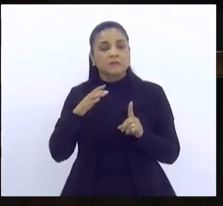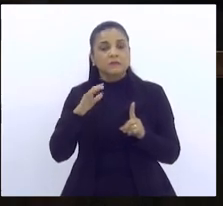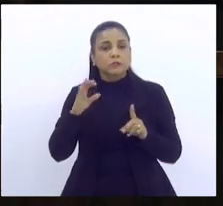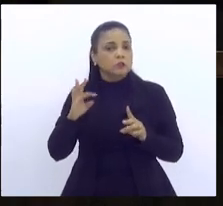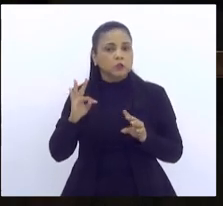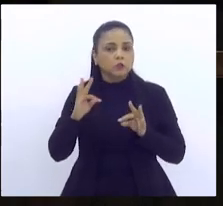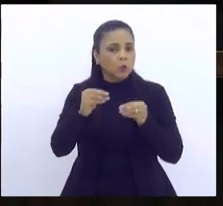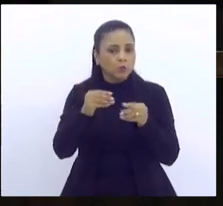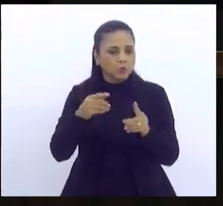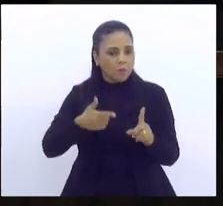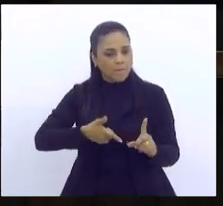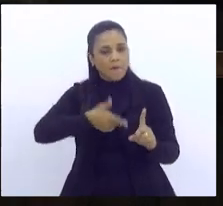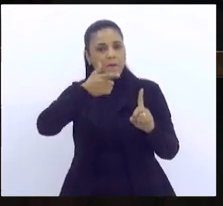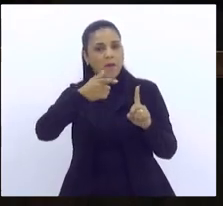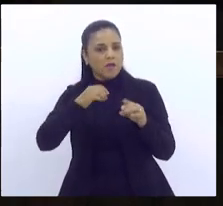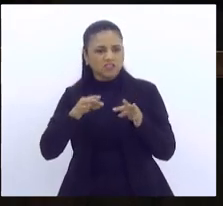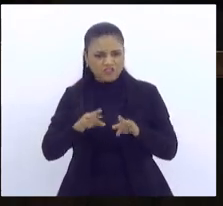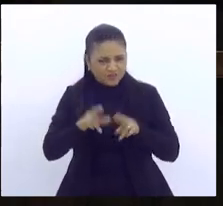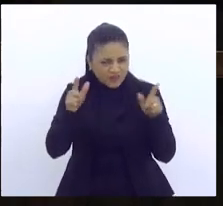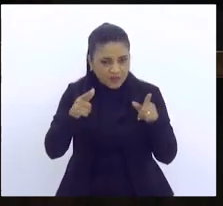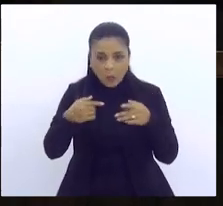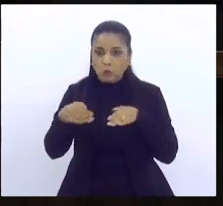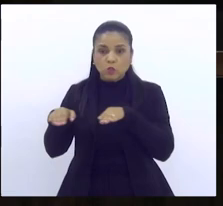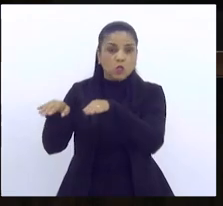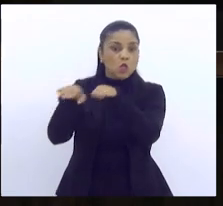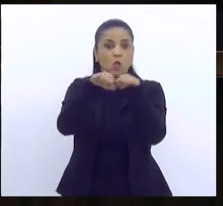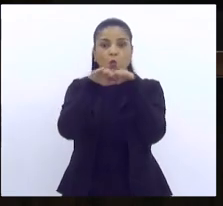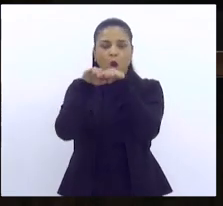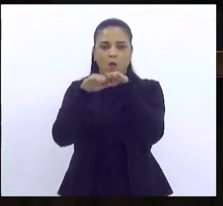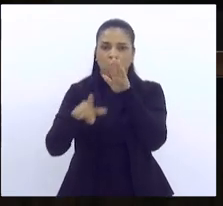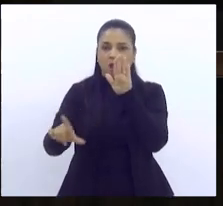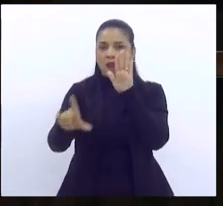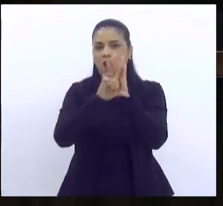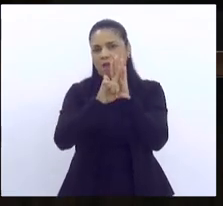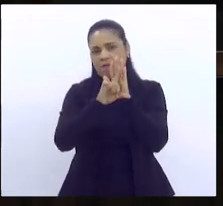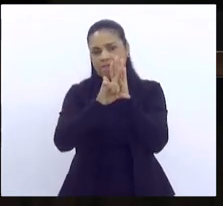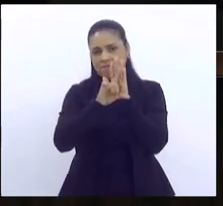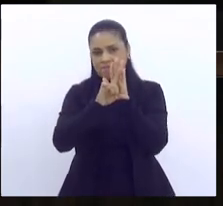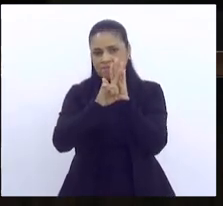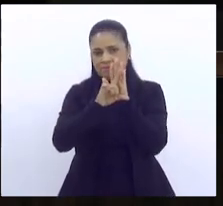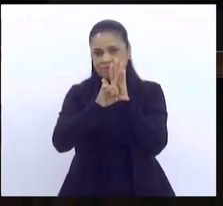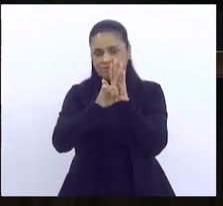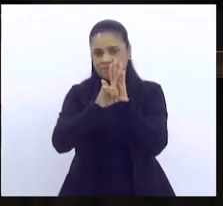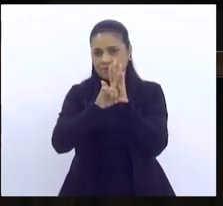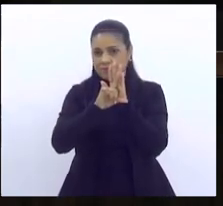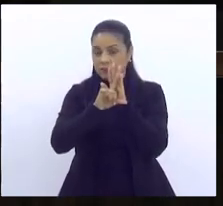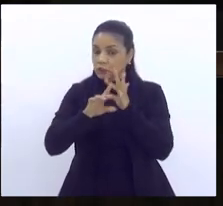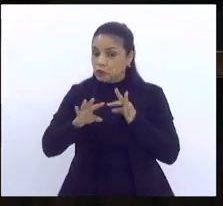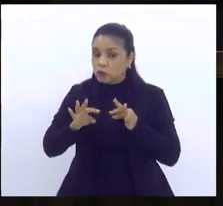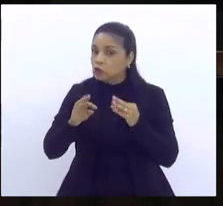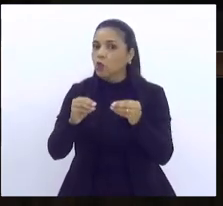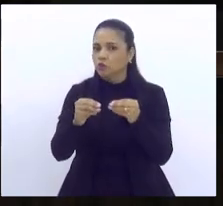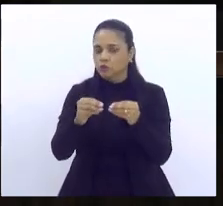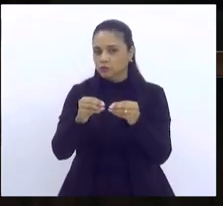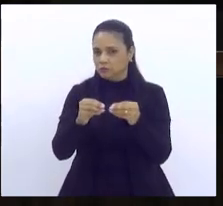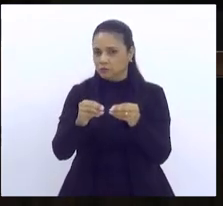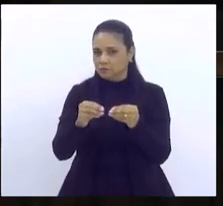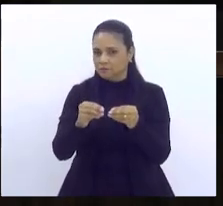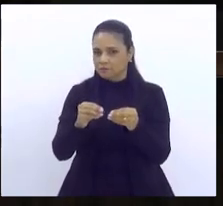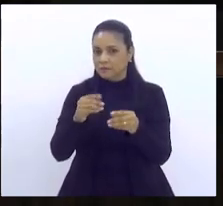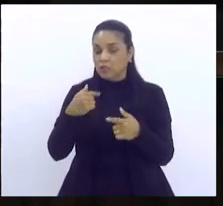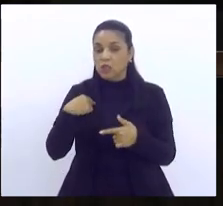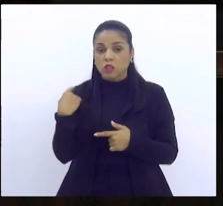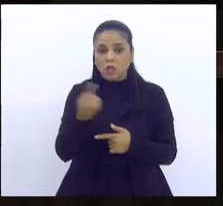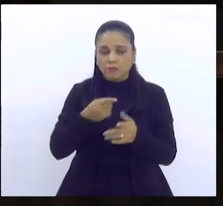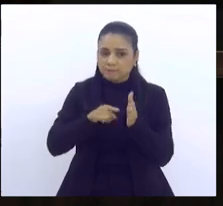ninguém é diferente de ninguém. Todos nós somos iguais perante a lei. Todo mundo, sem distinção. Mas se nós que